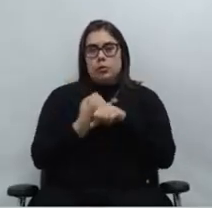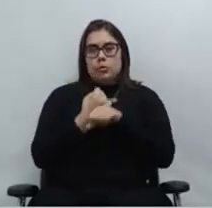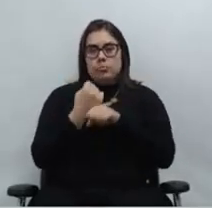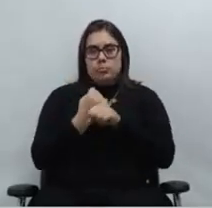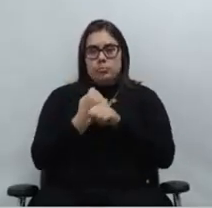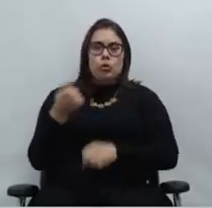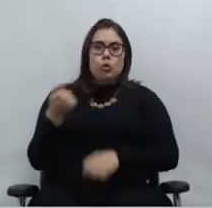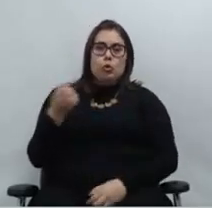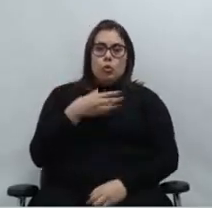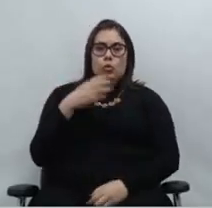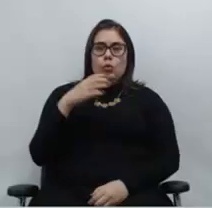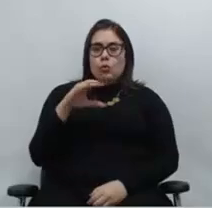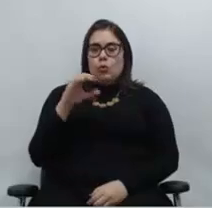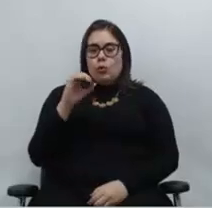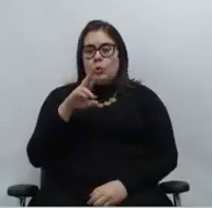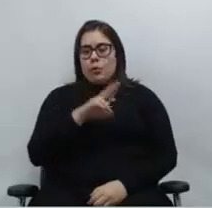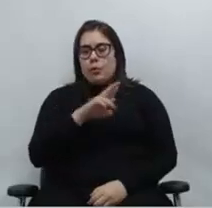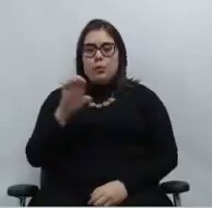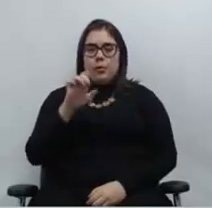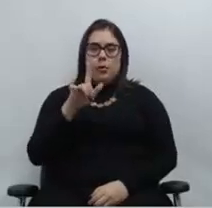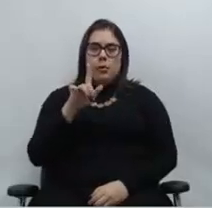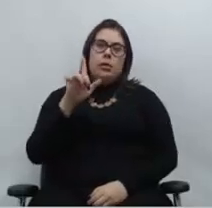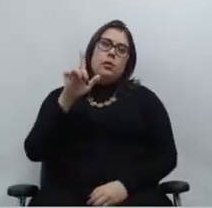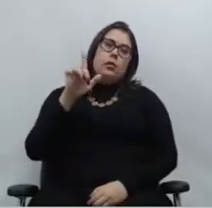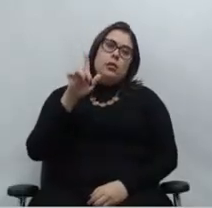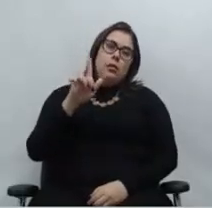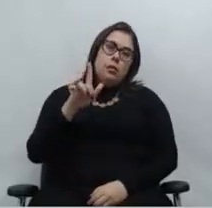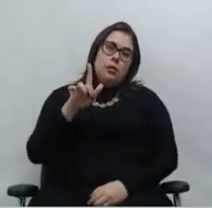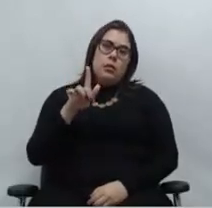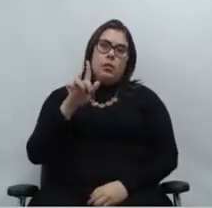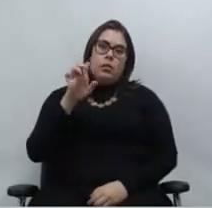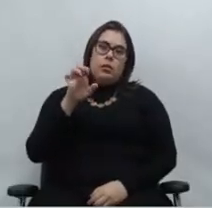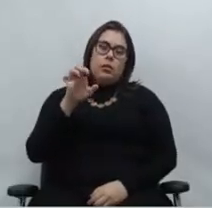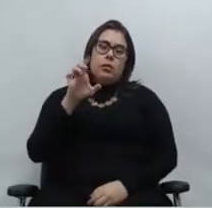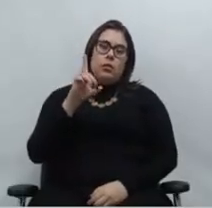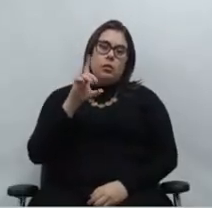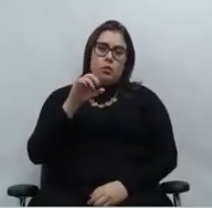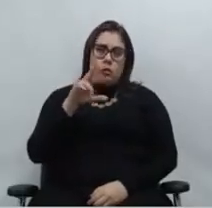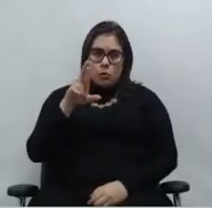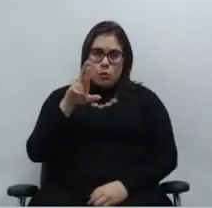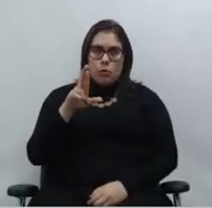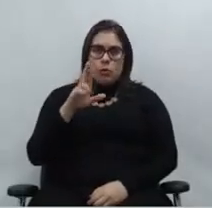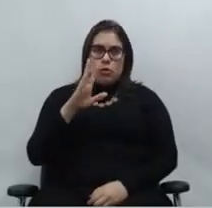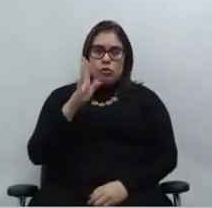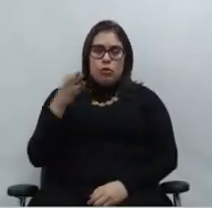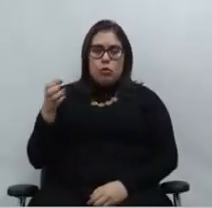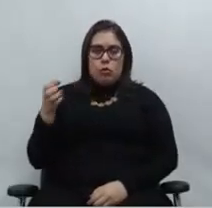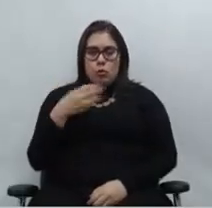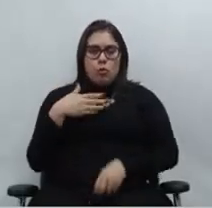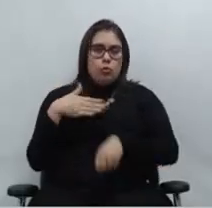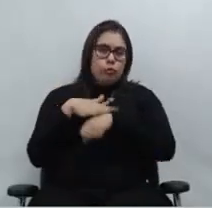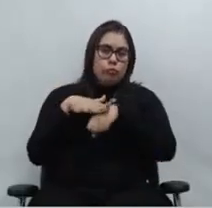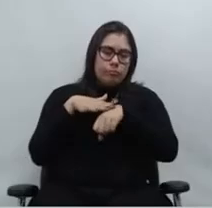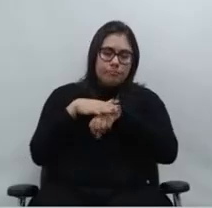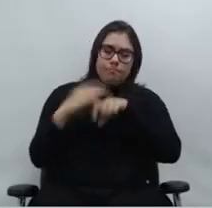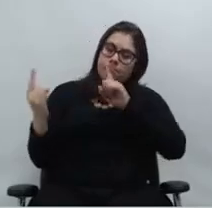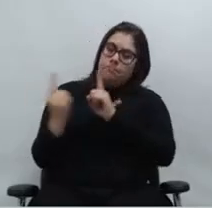novo corregedor-geral da Defensoria Pública, por mim nomeado nessa semana. Estive com o novo corregedor que assumirá as